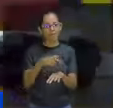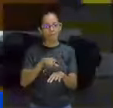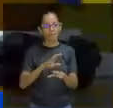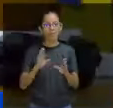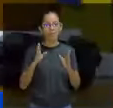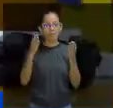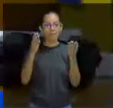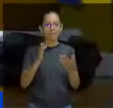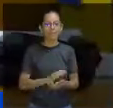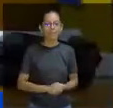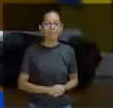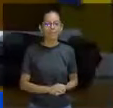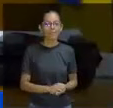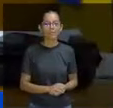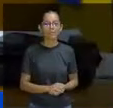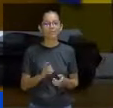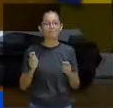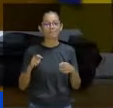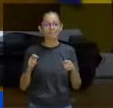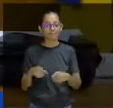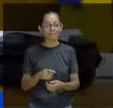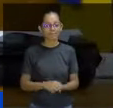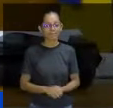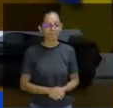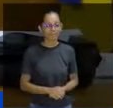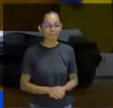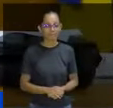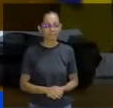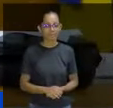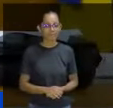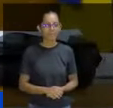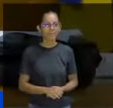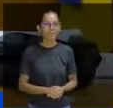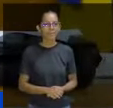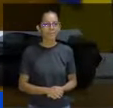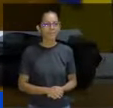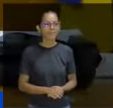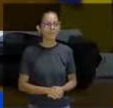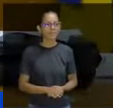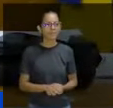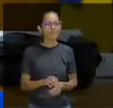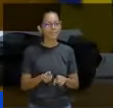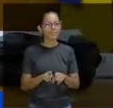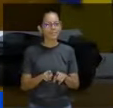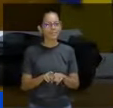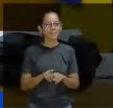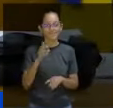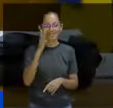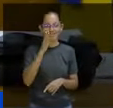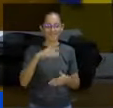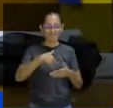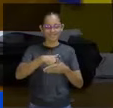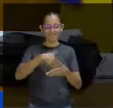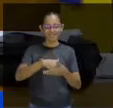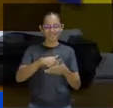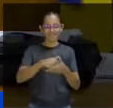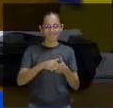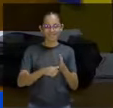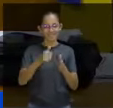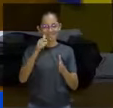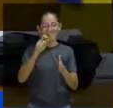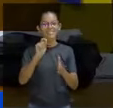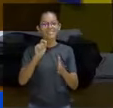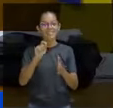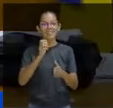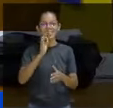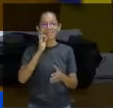quem tiver, né, o time no Campeonato Brasileiro, que tiver na liderança, não vai pagar o café. Como o Botafogo está lá embaixo, o Dr.